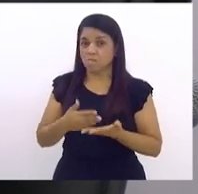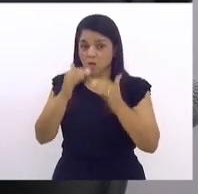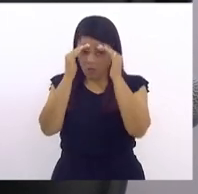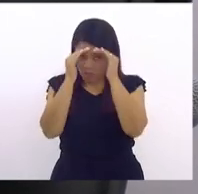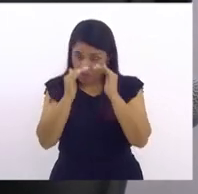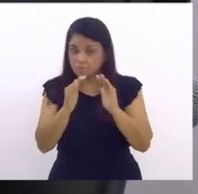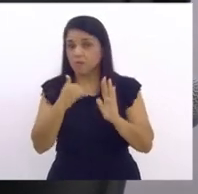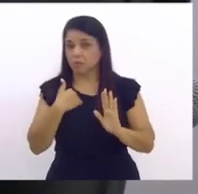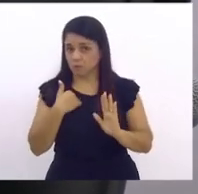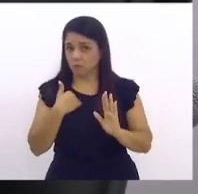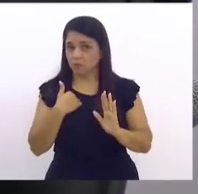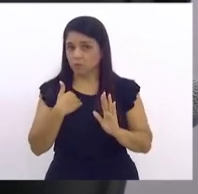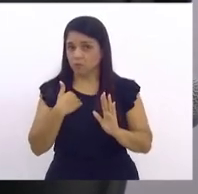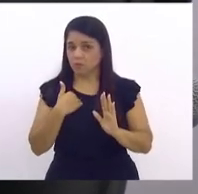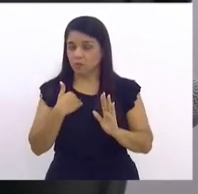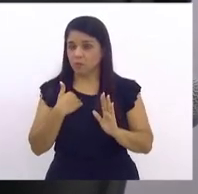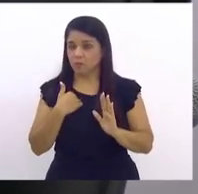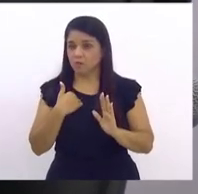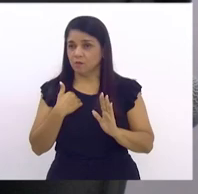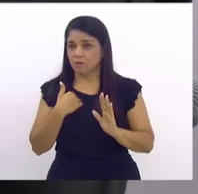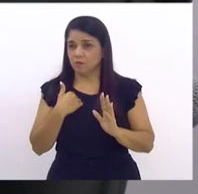à